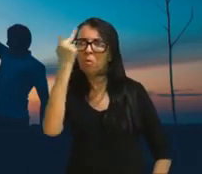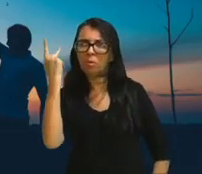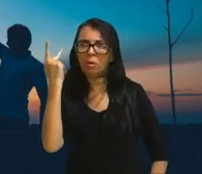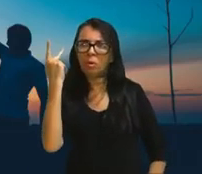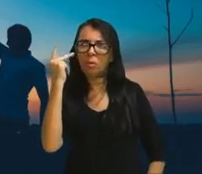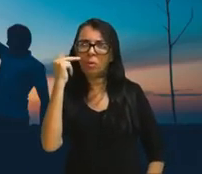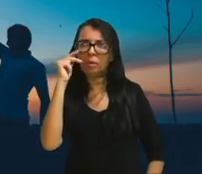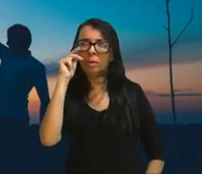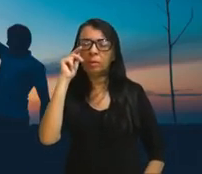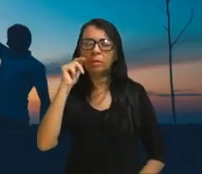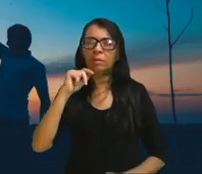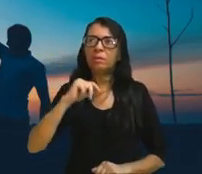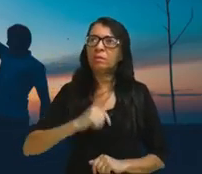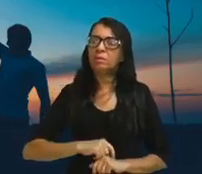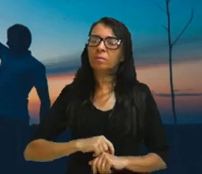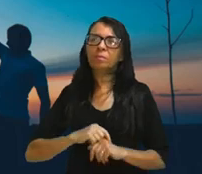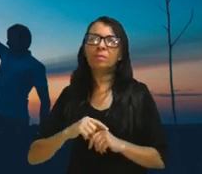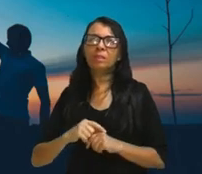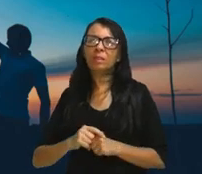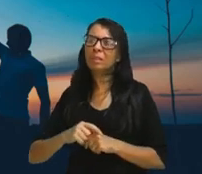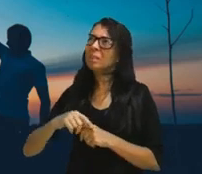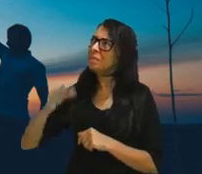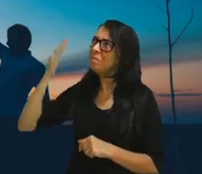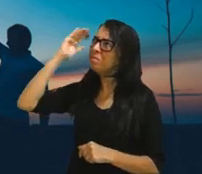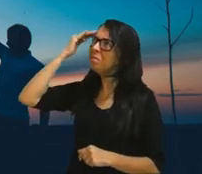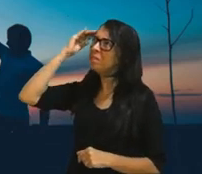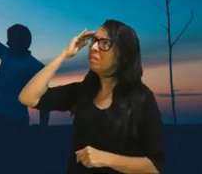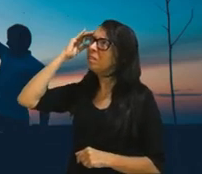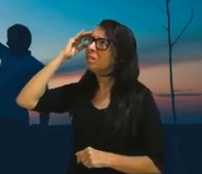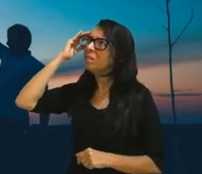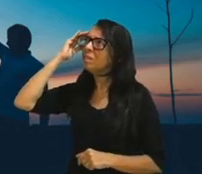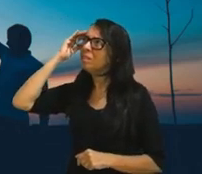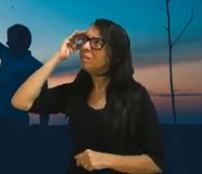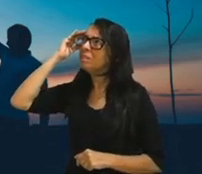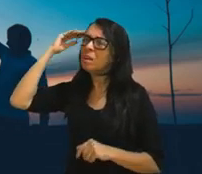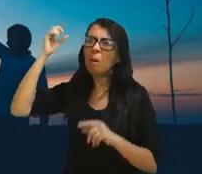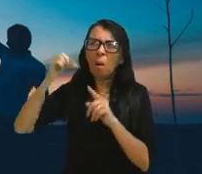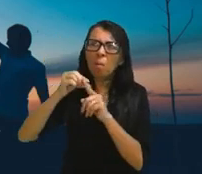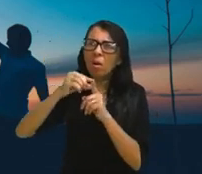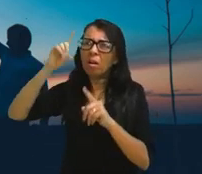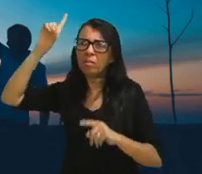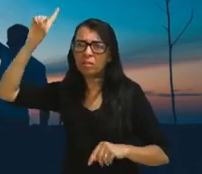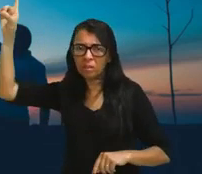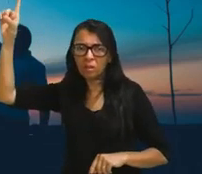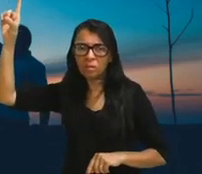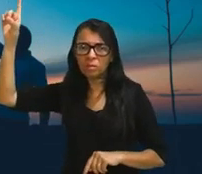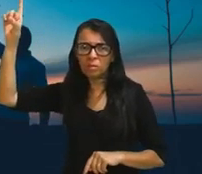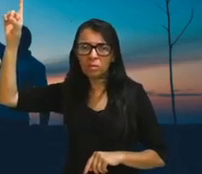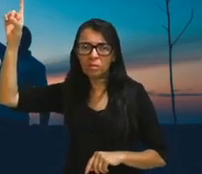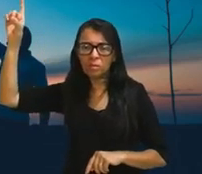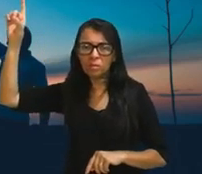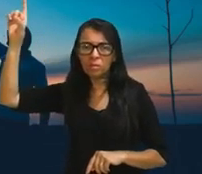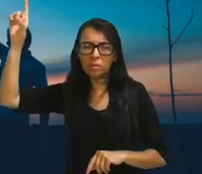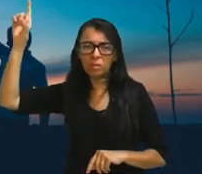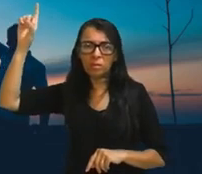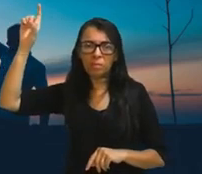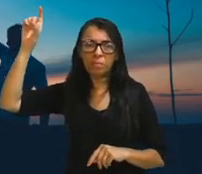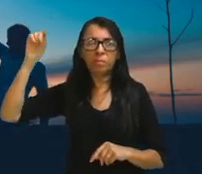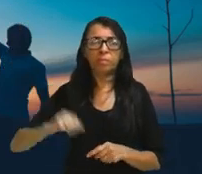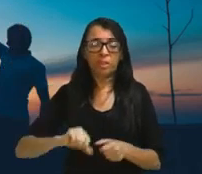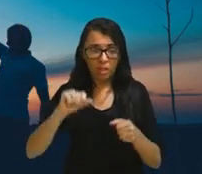homem prudente que edifica sua casa sobre a rocha. E caiu a chuva, transbordou os